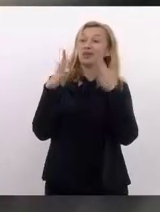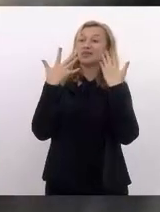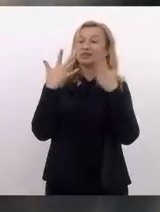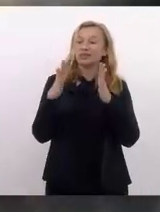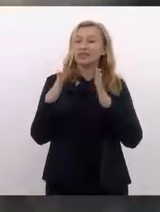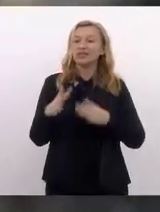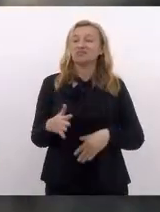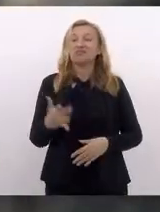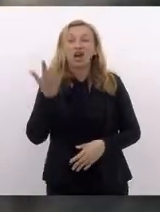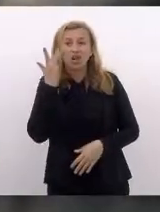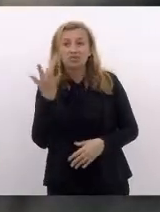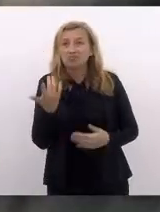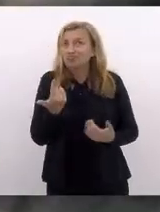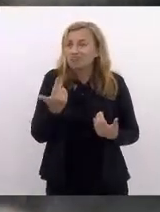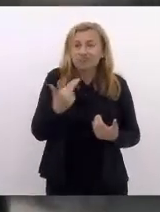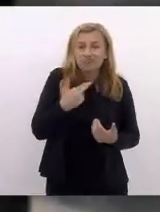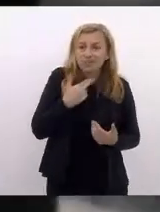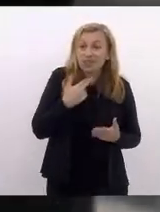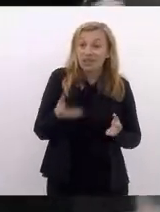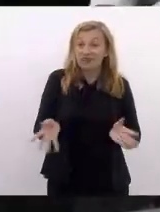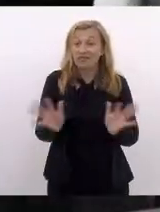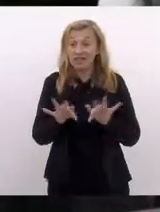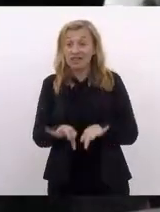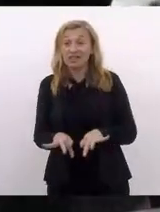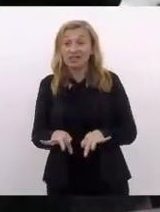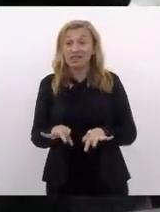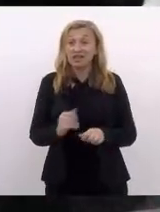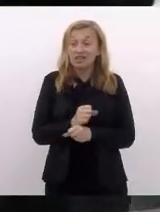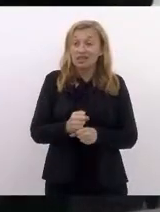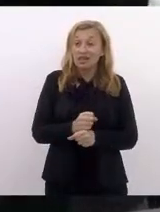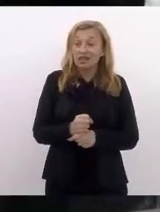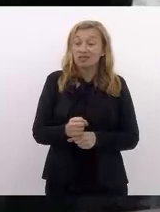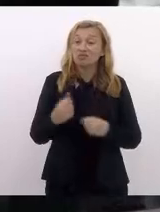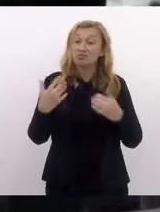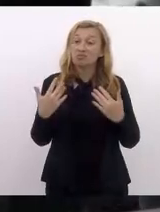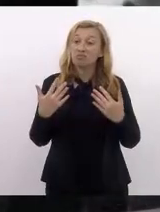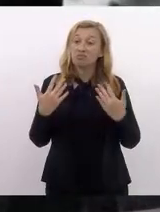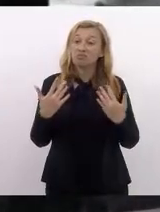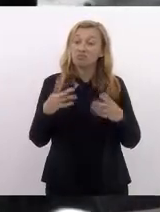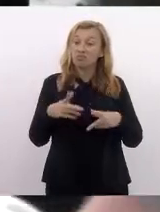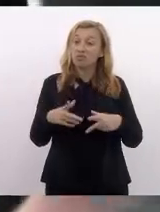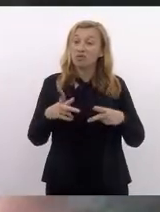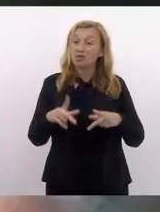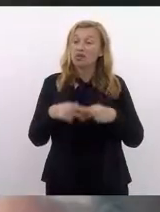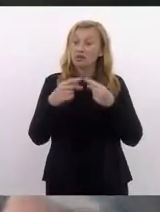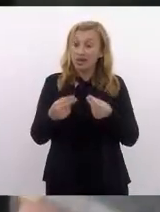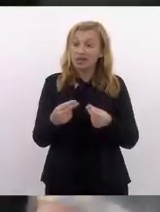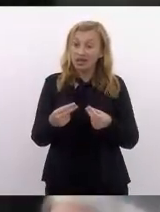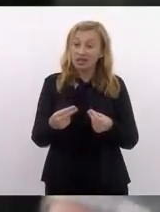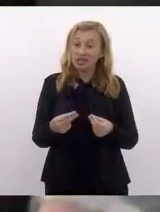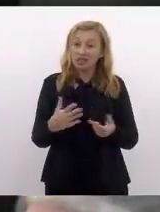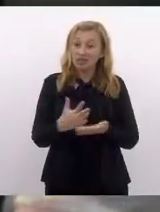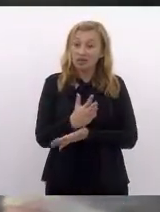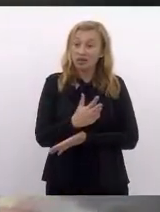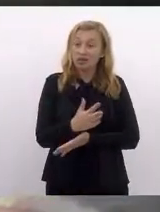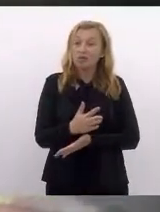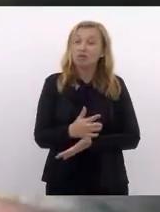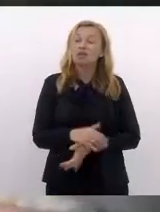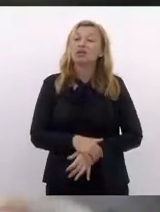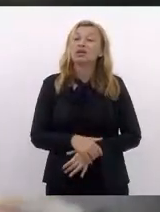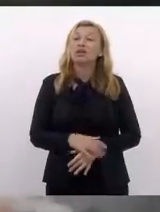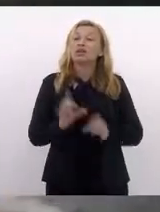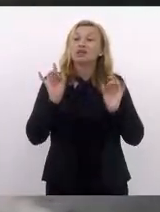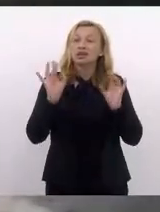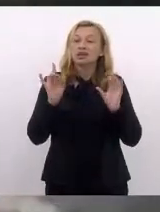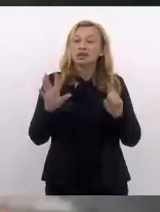acho que não poderíamos estar fechando com chave de ouro como aprovação desse projeto e agora especial também